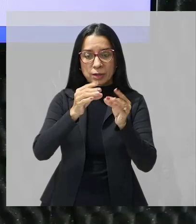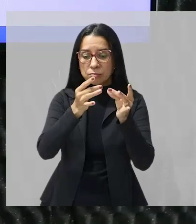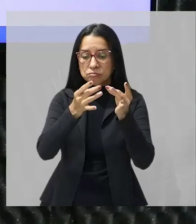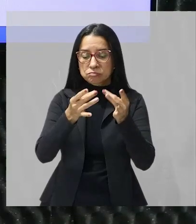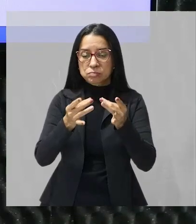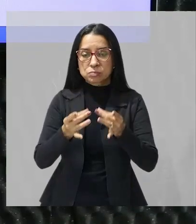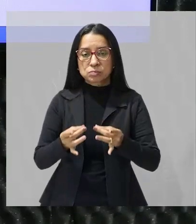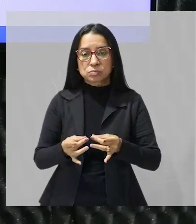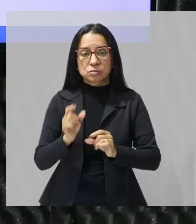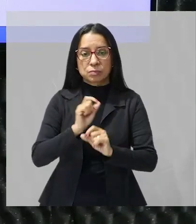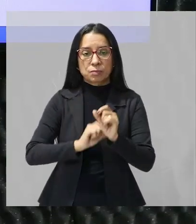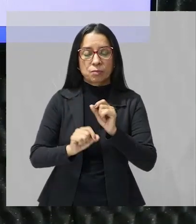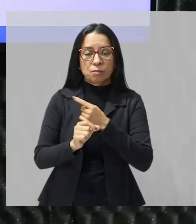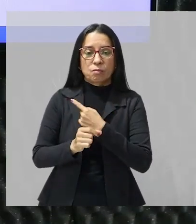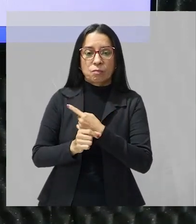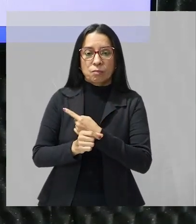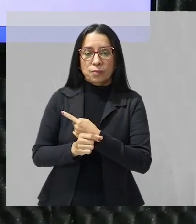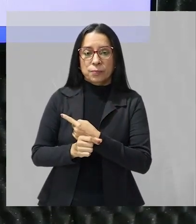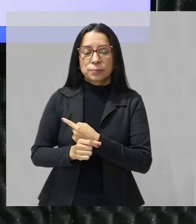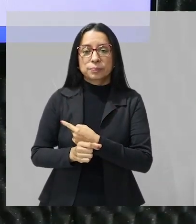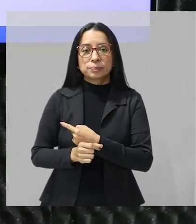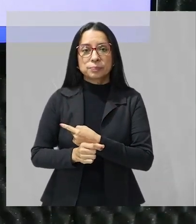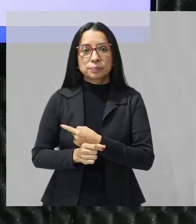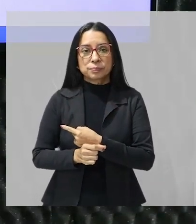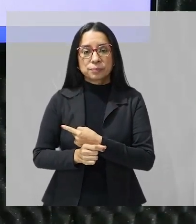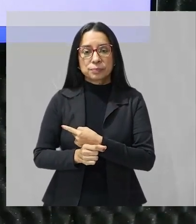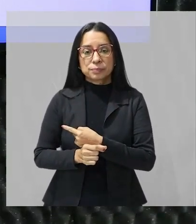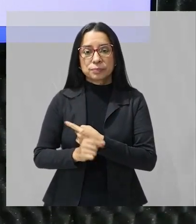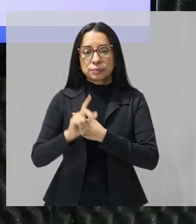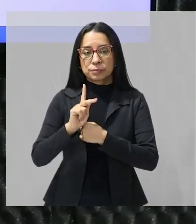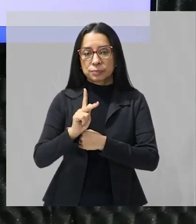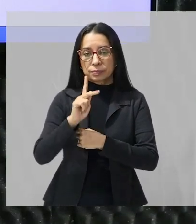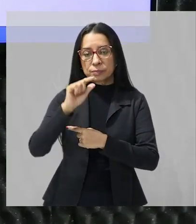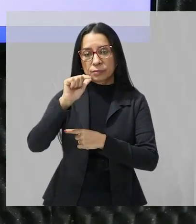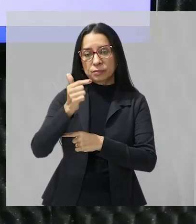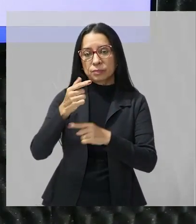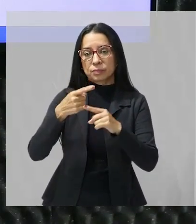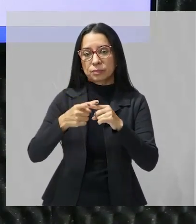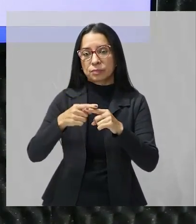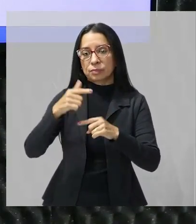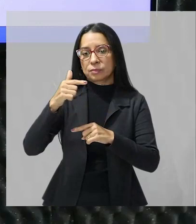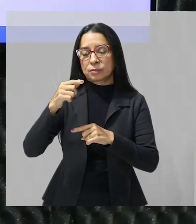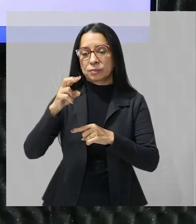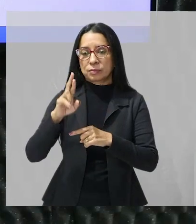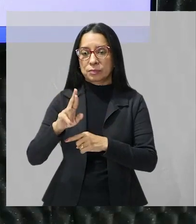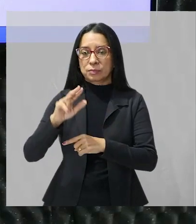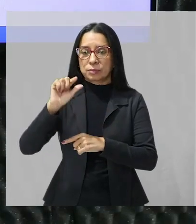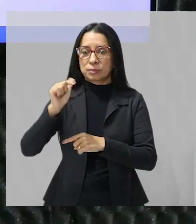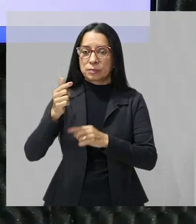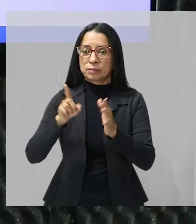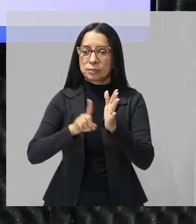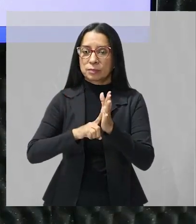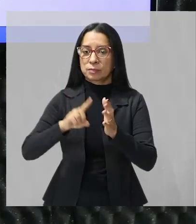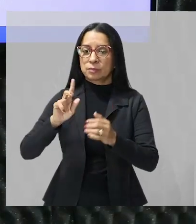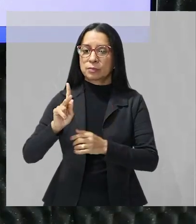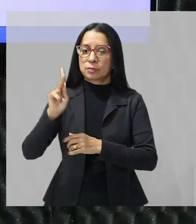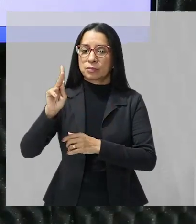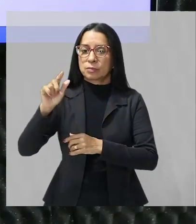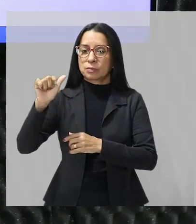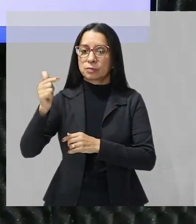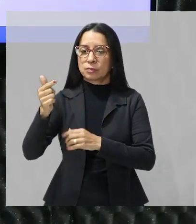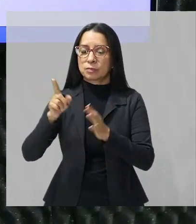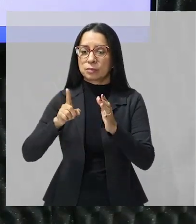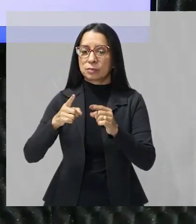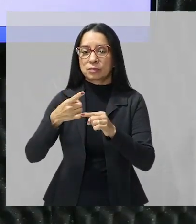né? No caso, ficou k ao quadrado vezes r ao quadrado menos k ao quadrado